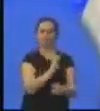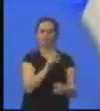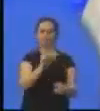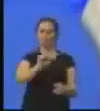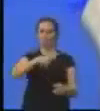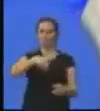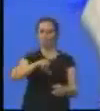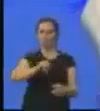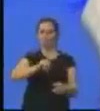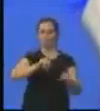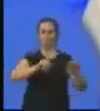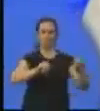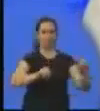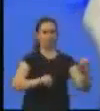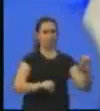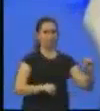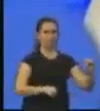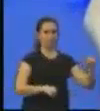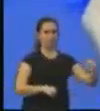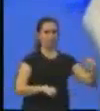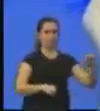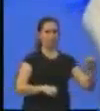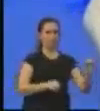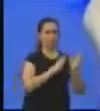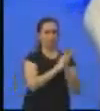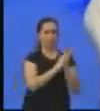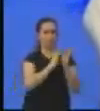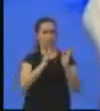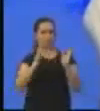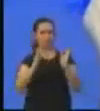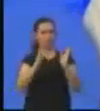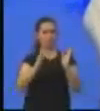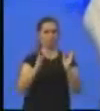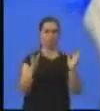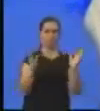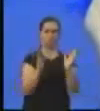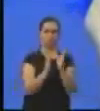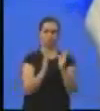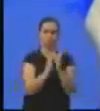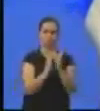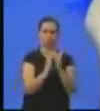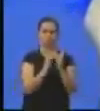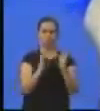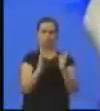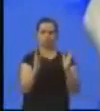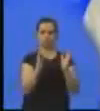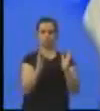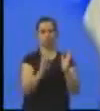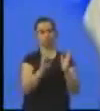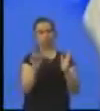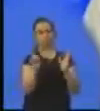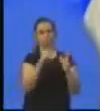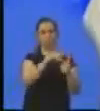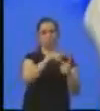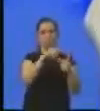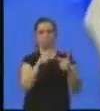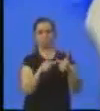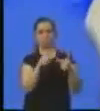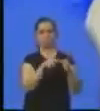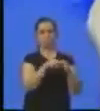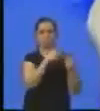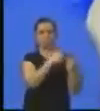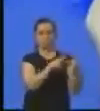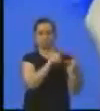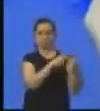cosseno vai acontecer para a tangente. O período vai aumentar ou diminuir conforme eu modifico o ângulo. Se eu multiplico ou se eu divido, é o